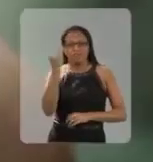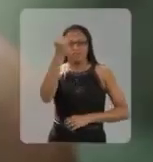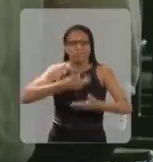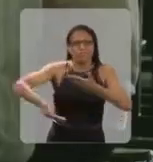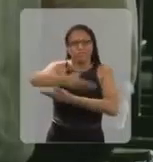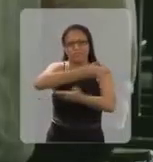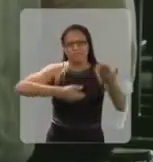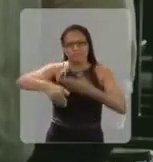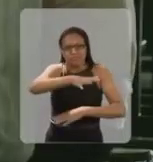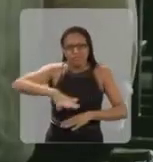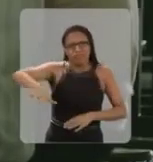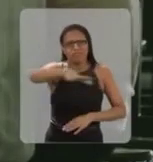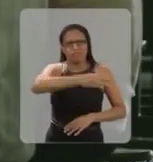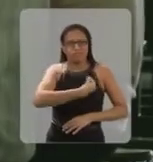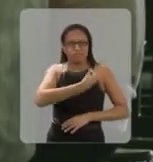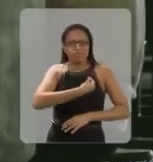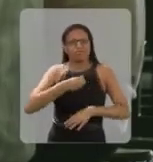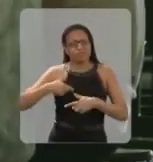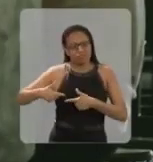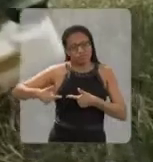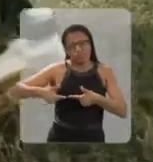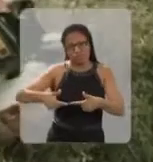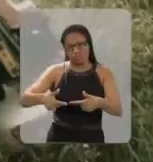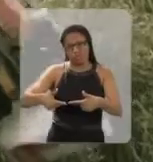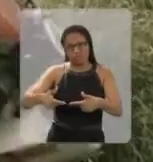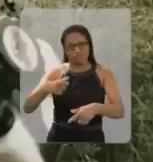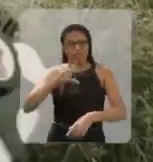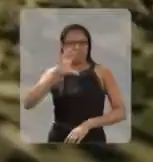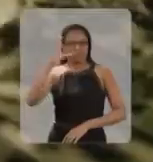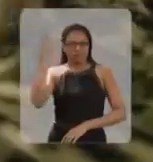que vivemos e pelo trabalho que realizamos.